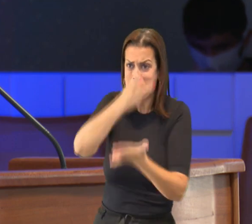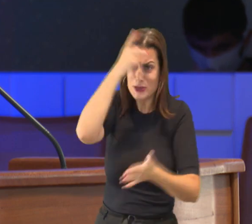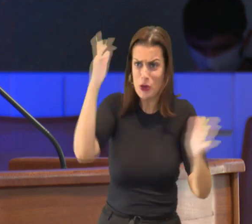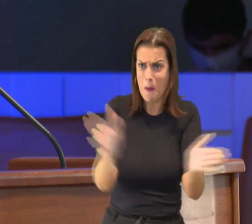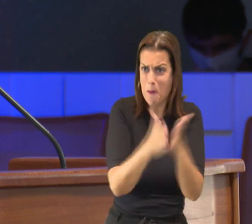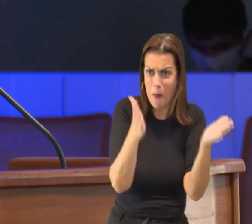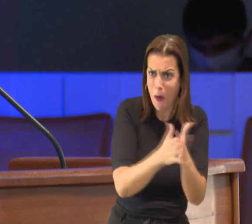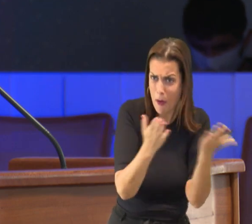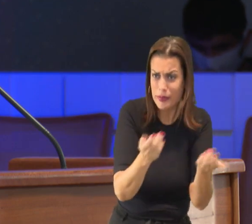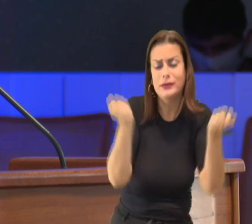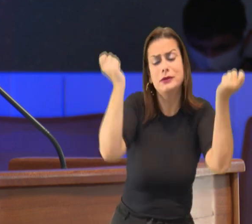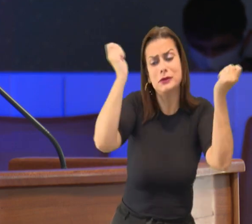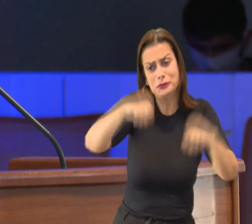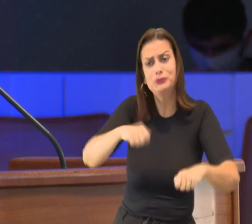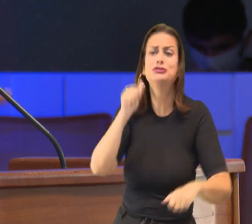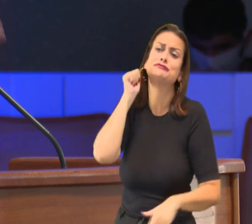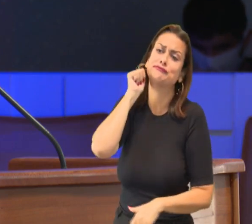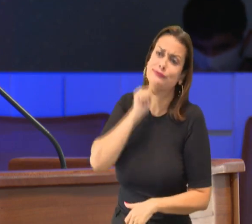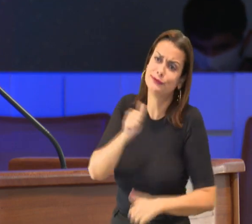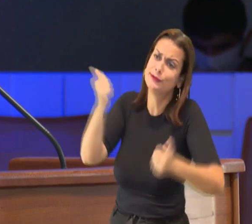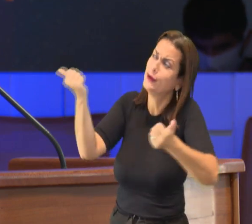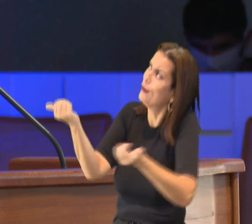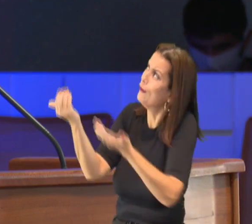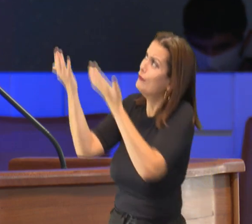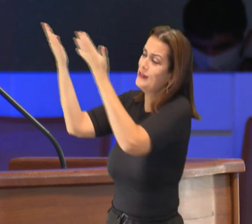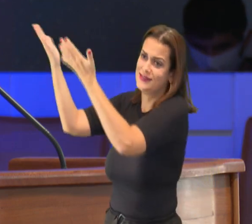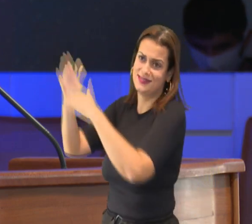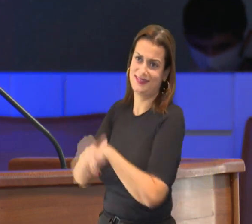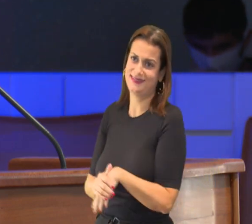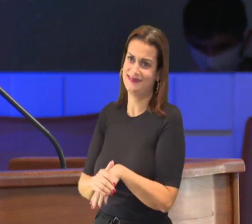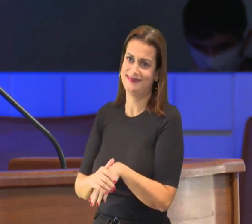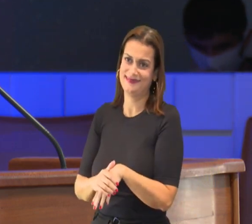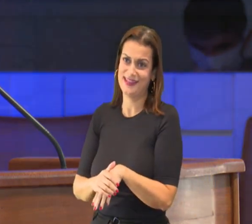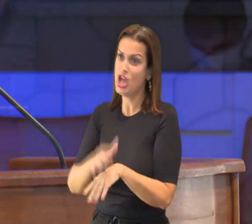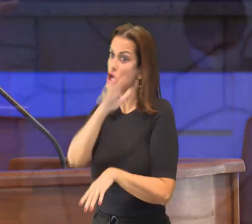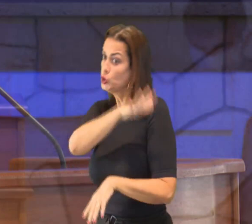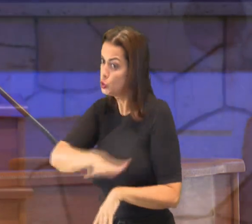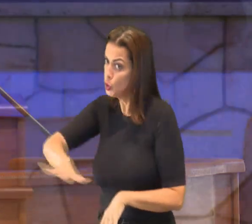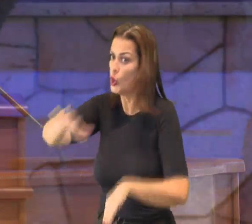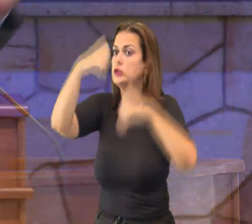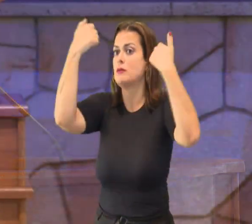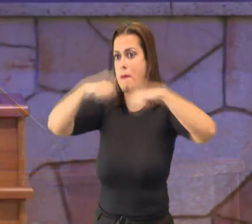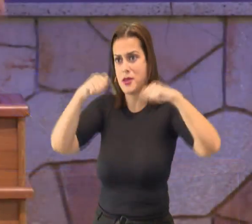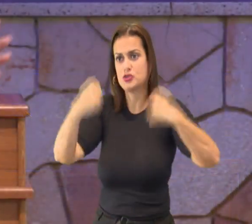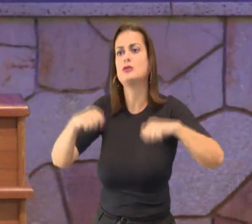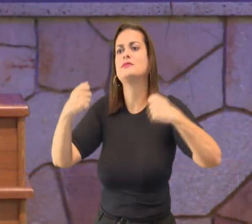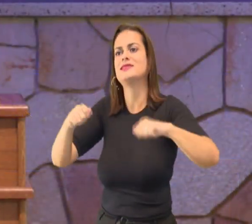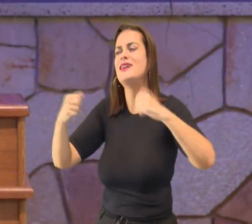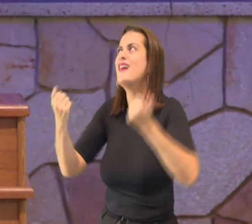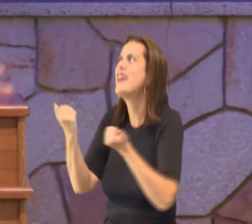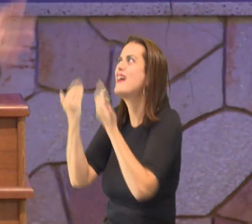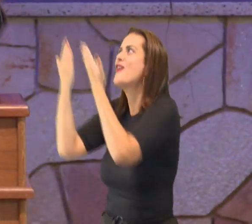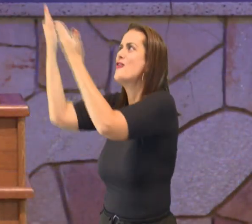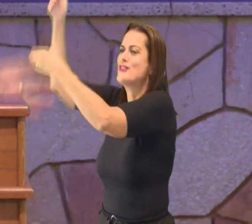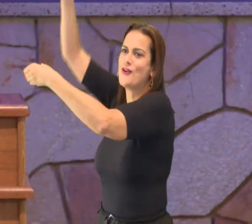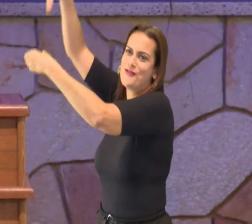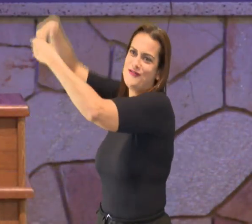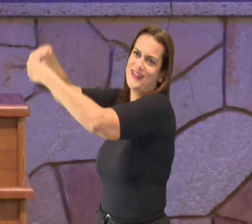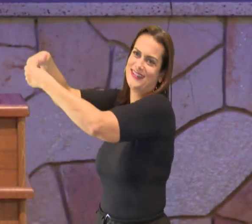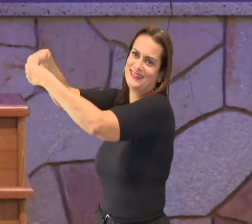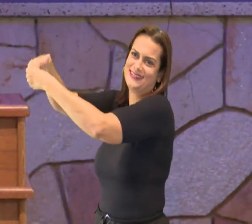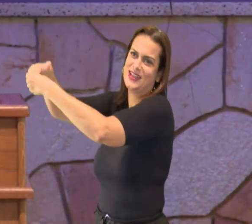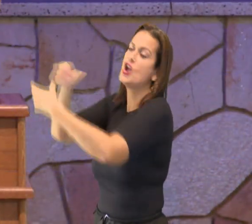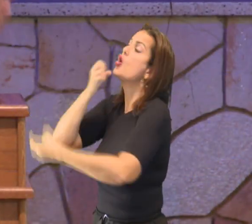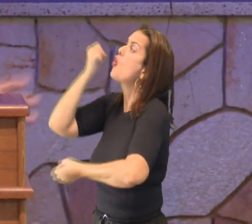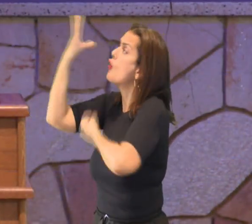recurso, poderia oferecer ao Senhor. Ou seja, ninguém estaria livre de oferecer alguma coisa ao Senhor, se fosse por confissão